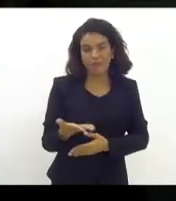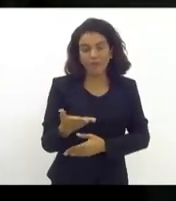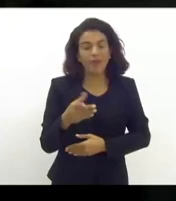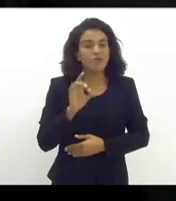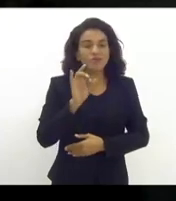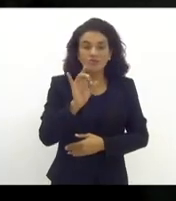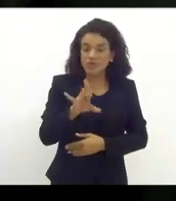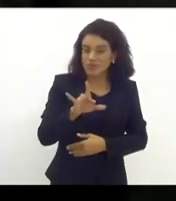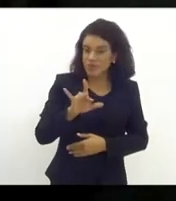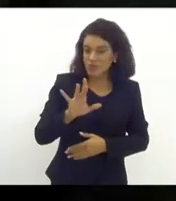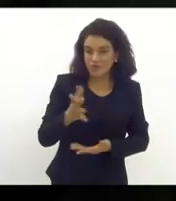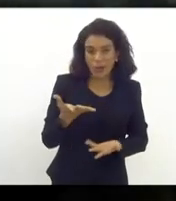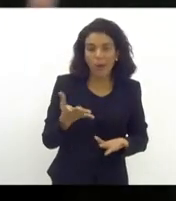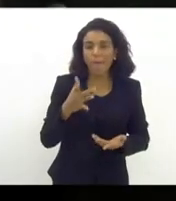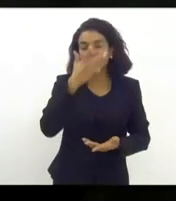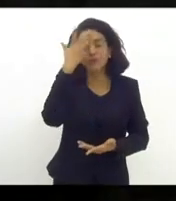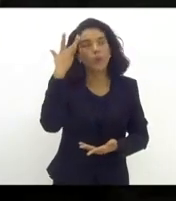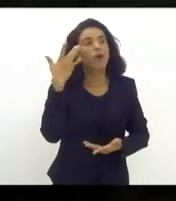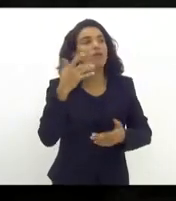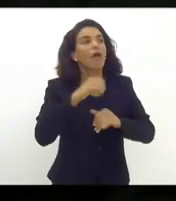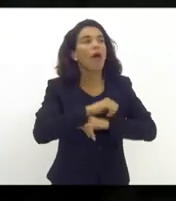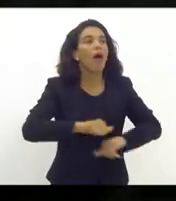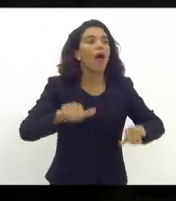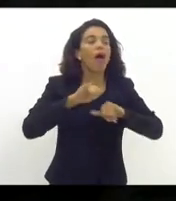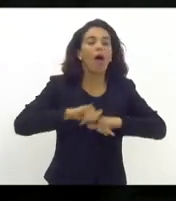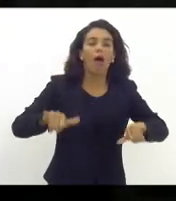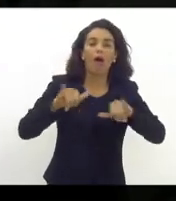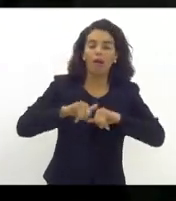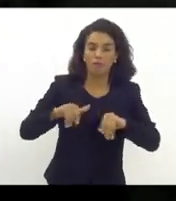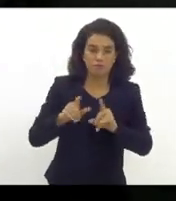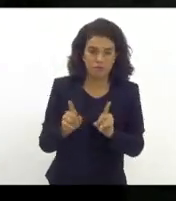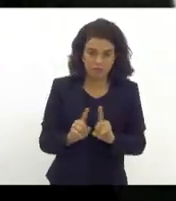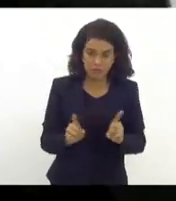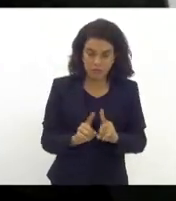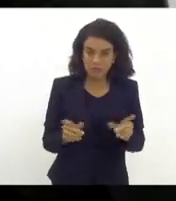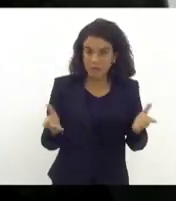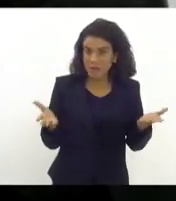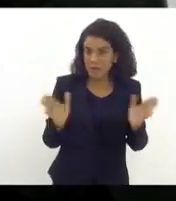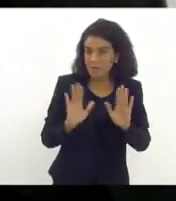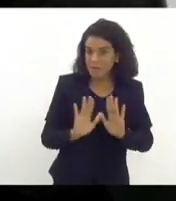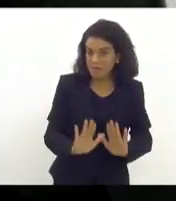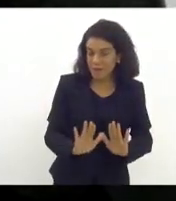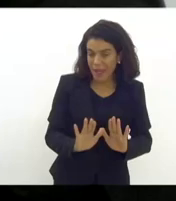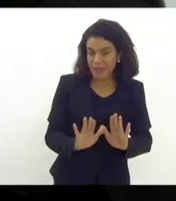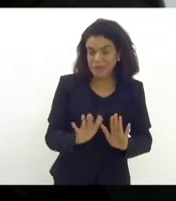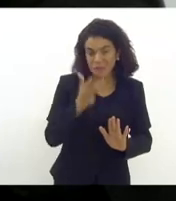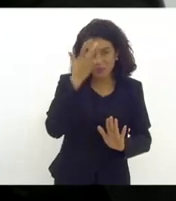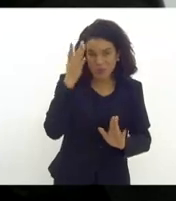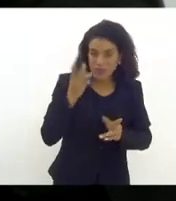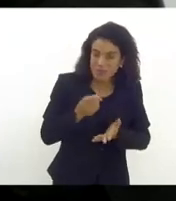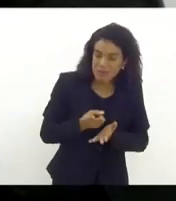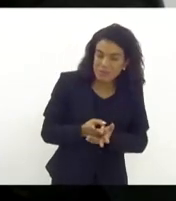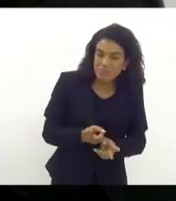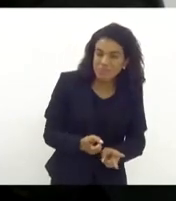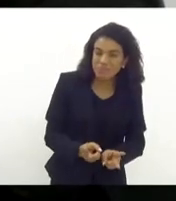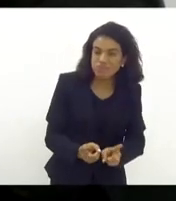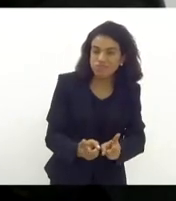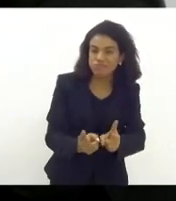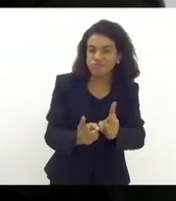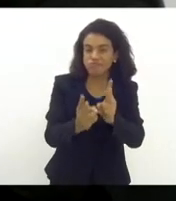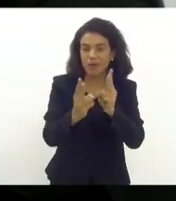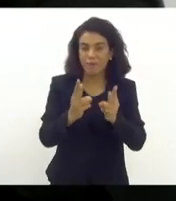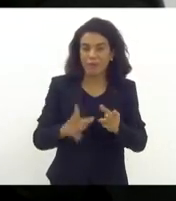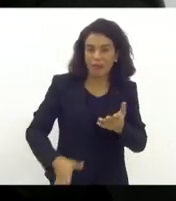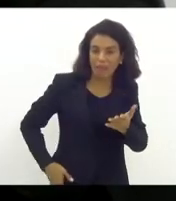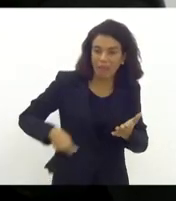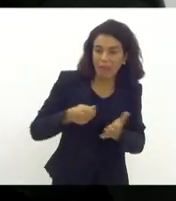vai acontecer isolada de alguém que está fazendo na paixão vai acontecer tudo bem mas agora as pessoas não vão ficar para sempre tentando é tirar